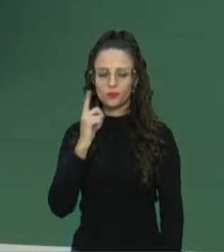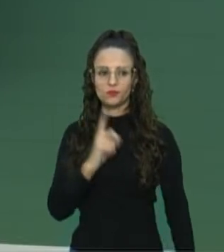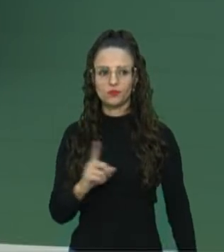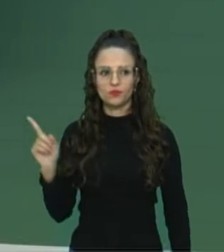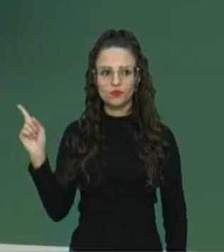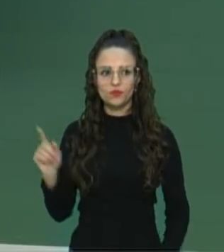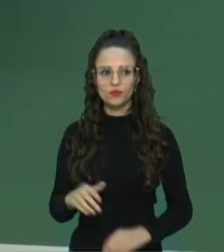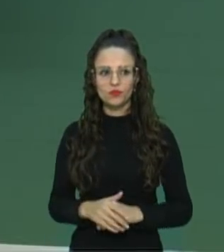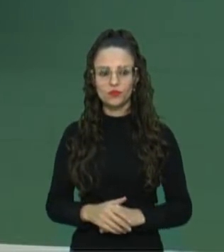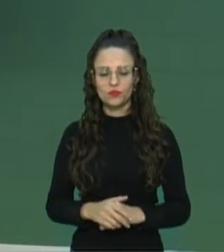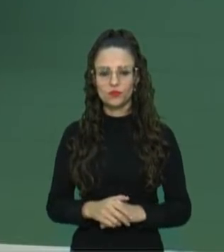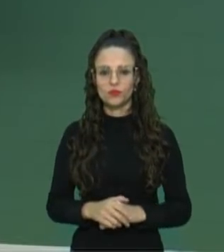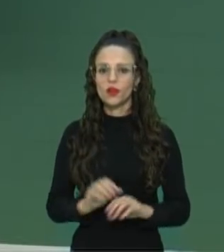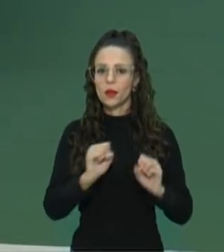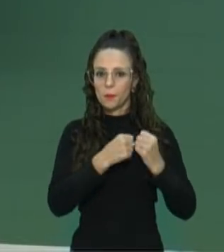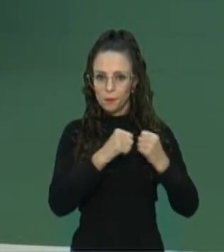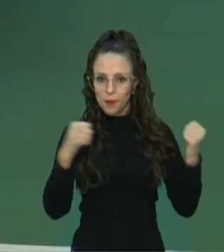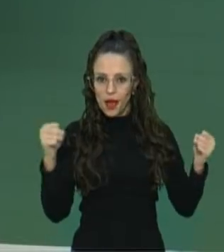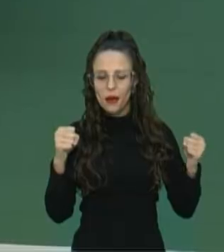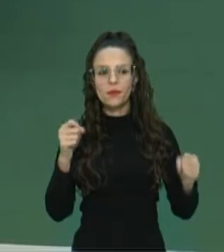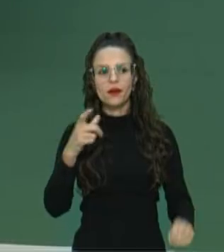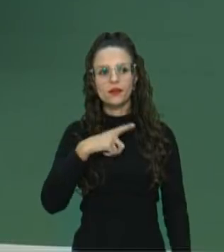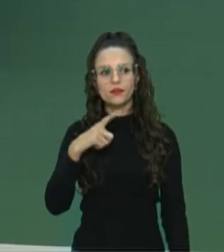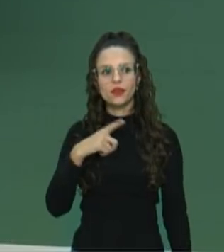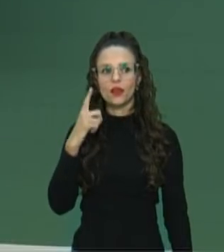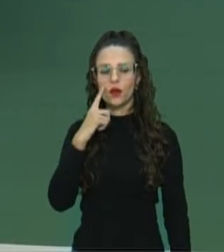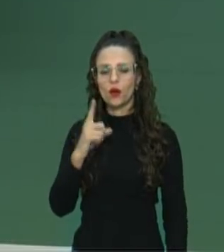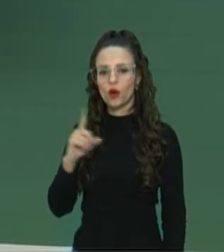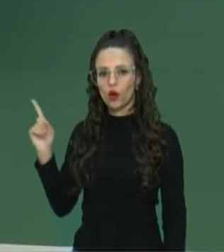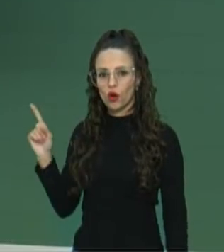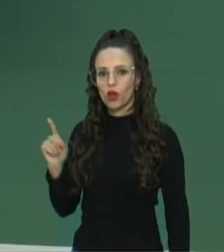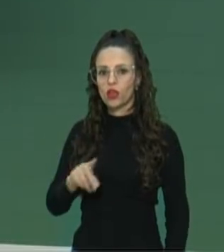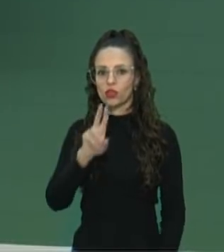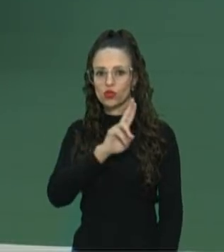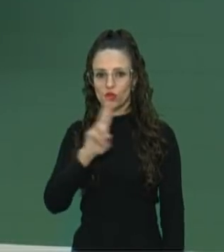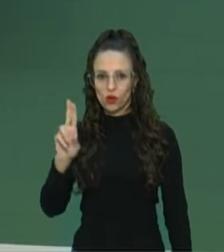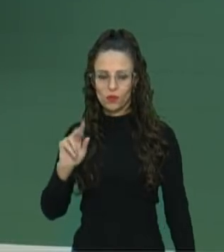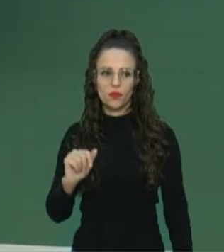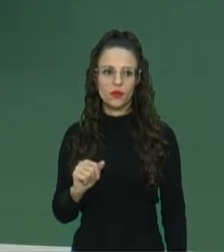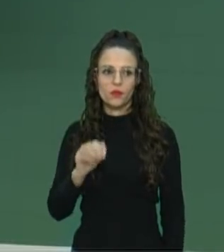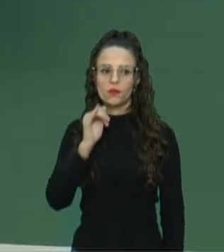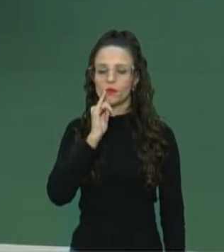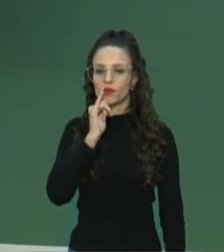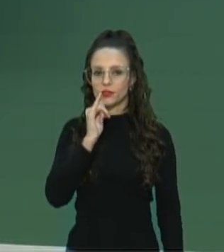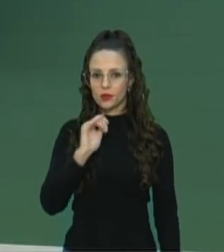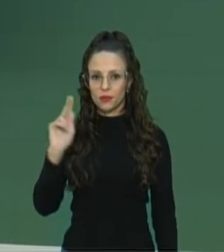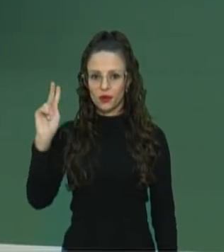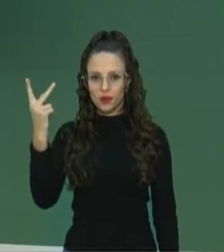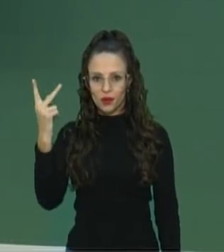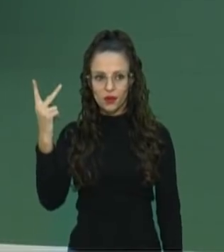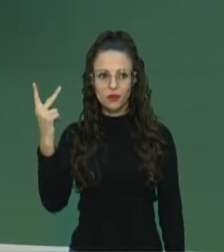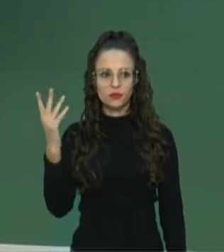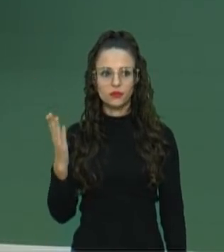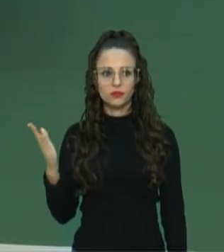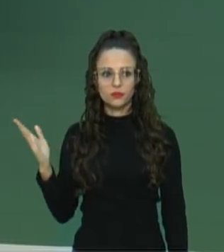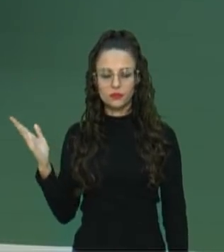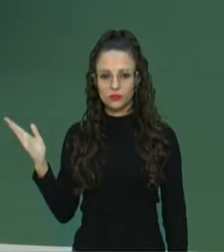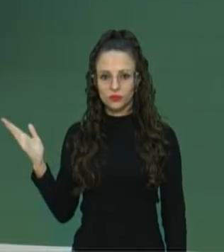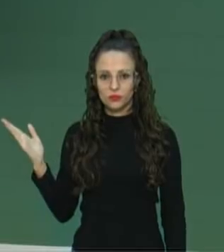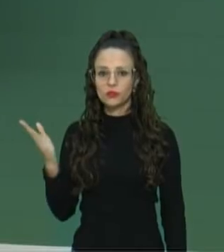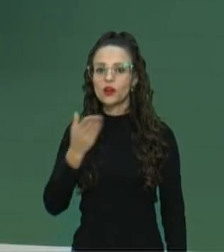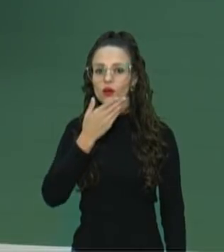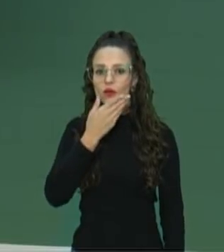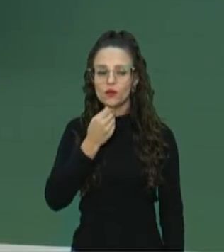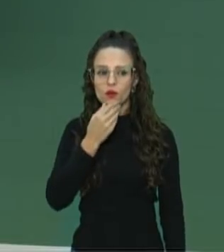ó. Dentro do mapa, todo e qualquer mapa ao receber, vai ter a nomenclatura lá, né? Por exemplo, aqui, ó, H, que é o